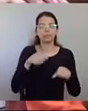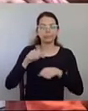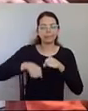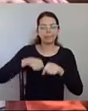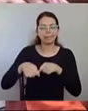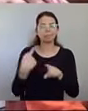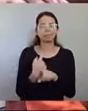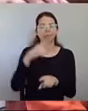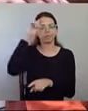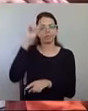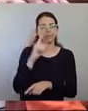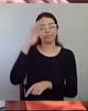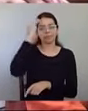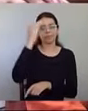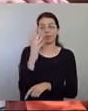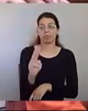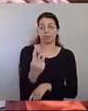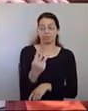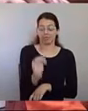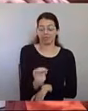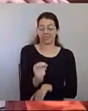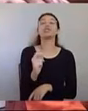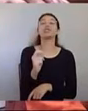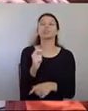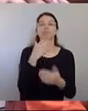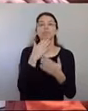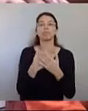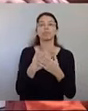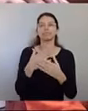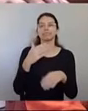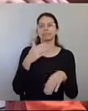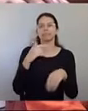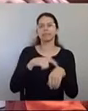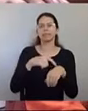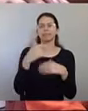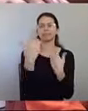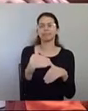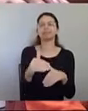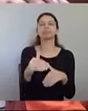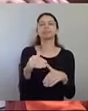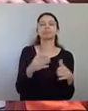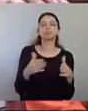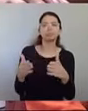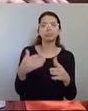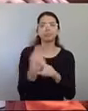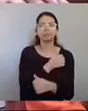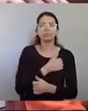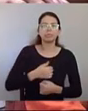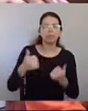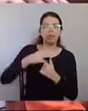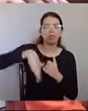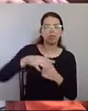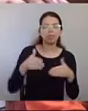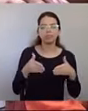data limite para o que terá sido o primeiro desafio a nível global para as cidades, os municípios, implementarem uma rede ciclável,